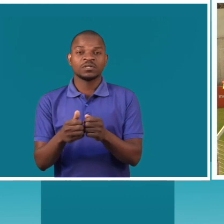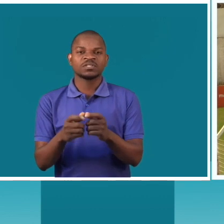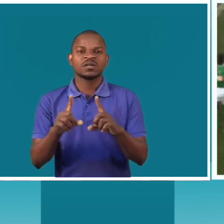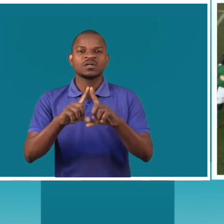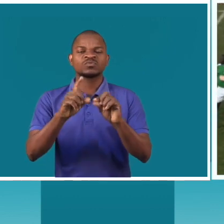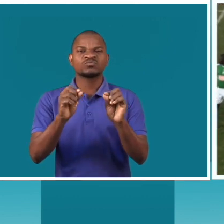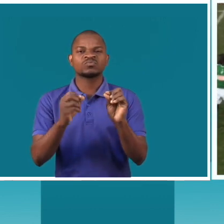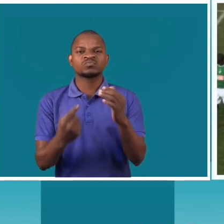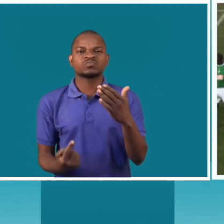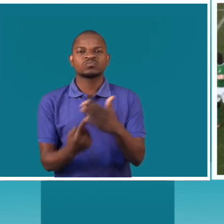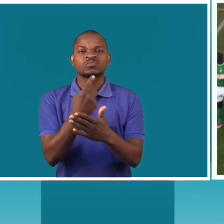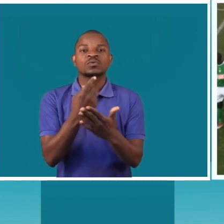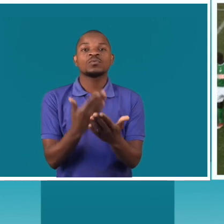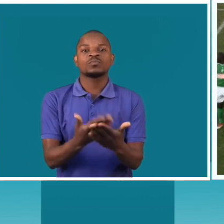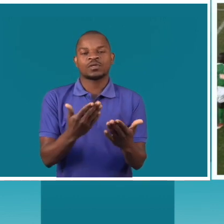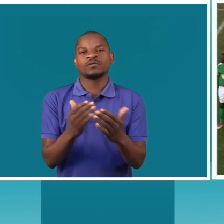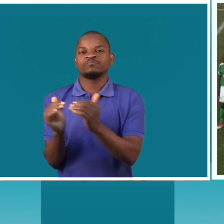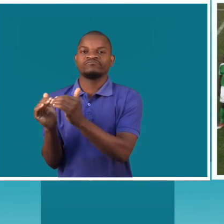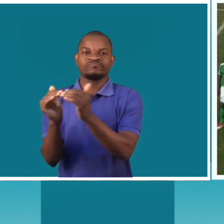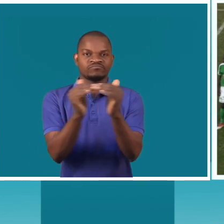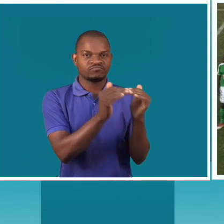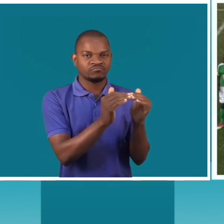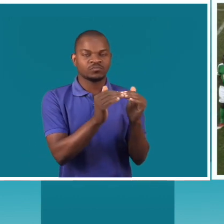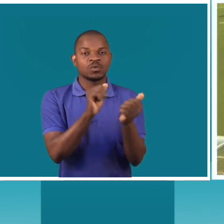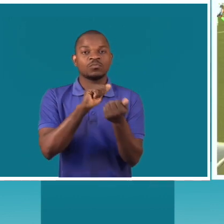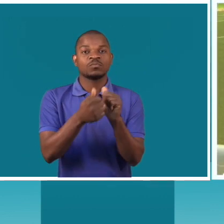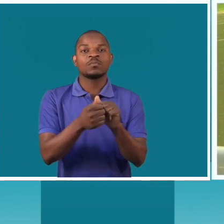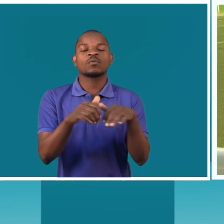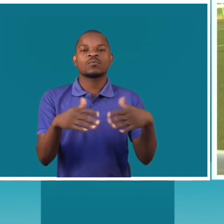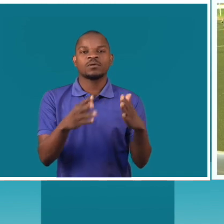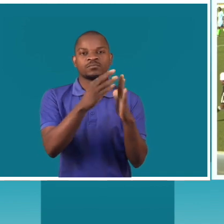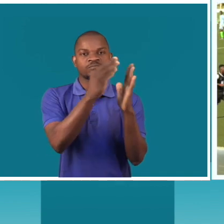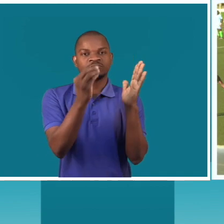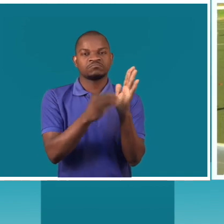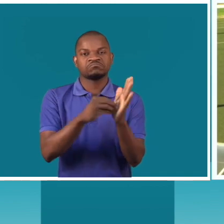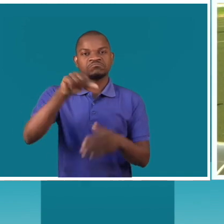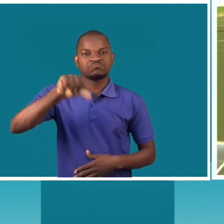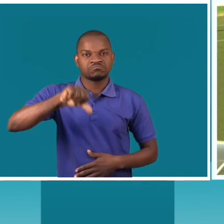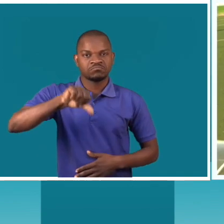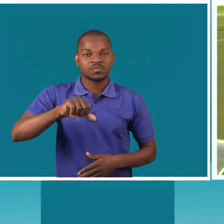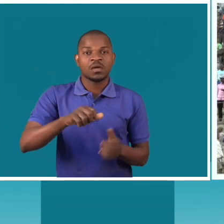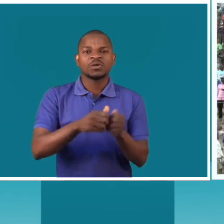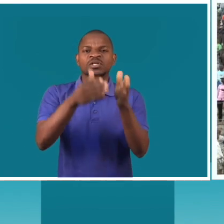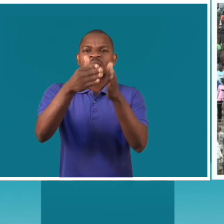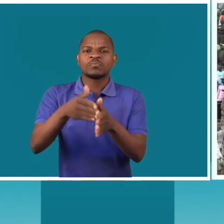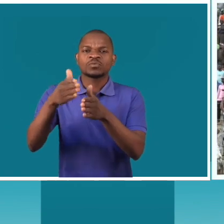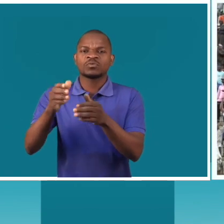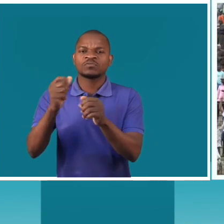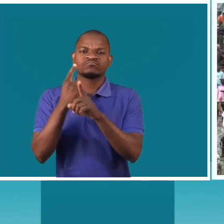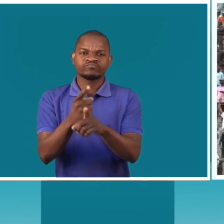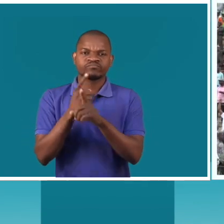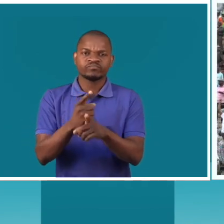respectivas equipas. E os motivos são quase sempre os mesmos. Maus resultados.